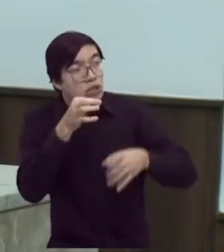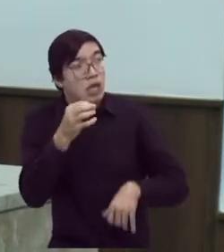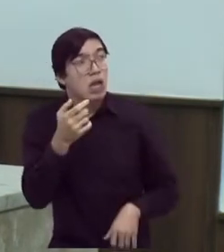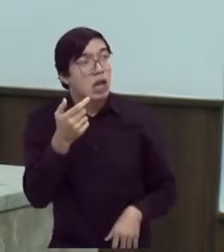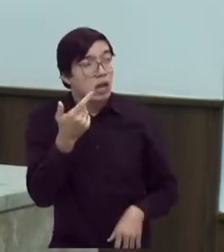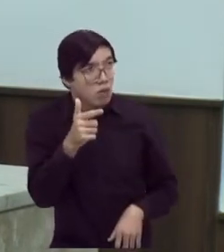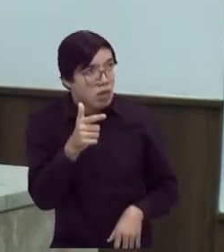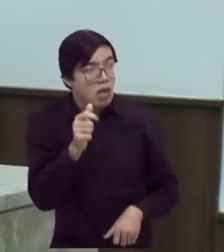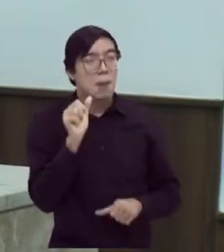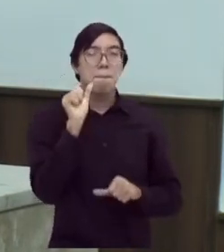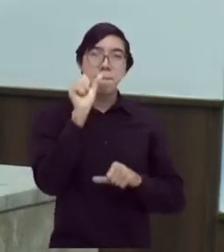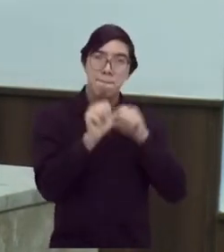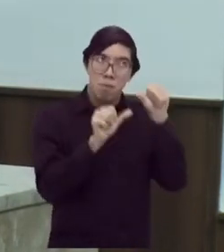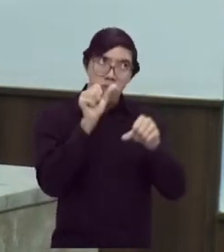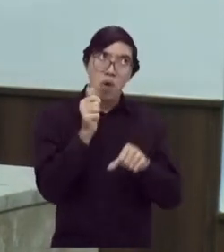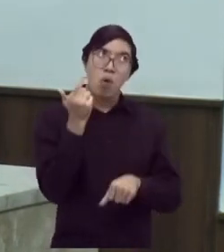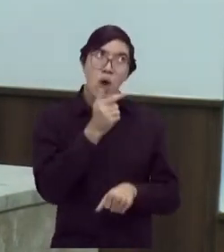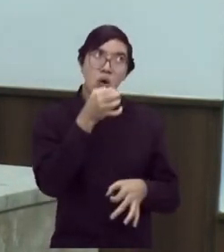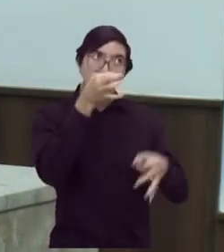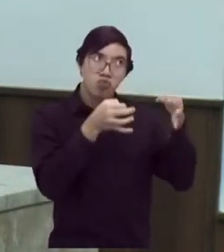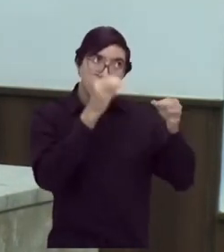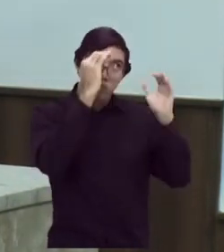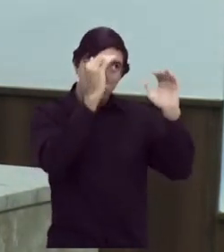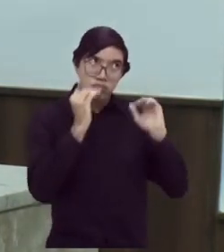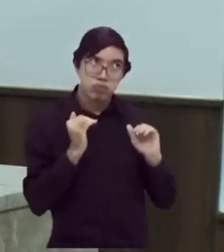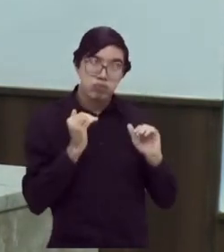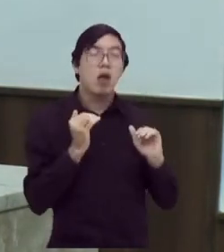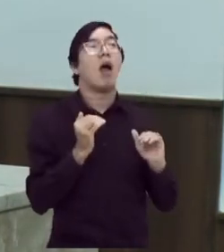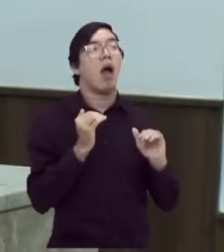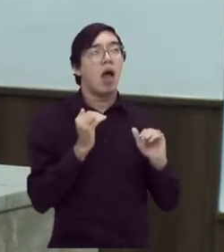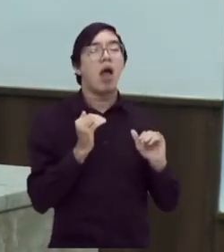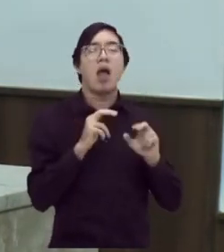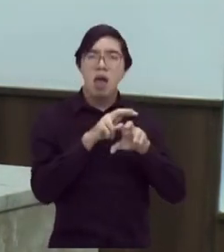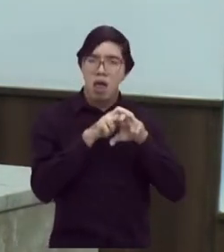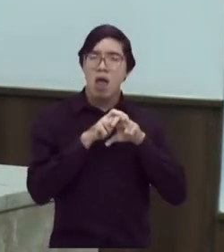não se deve calar diante de nenhuma injustiça. Nunca. Muito obrigado.